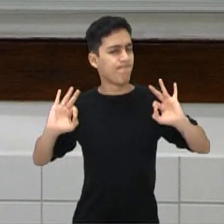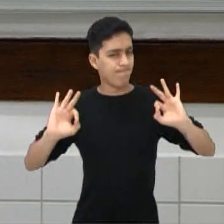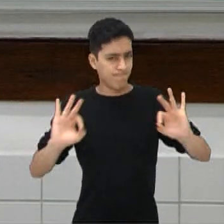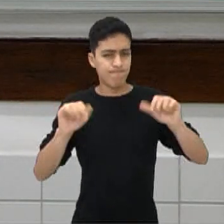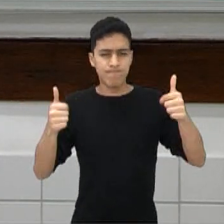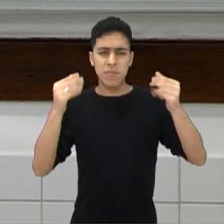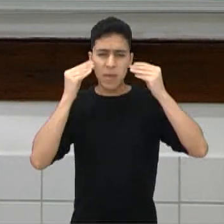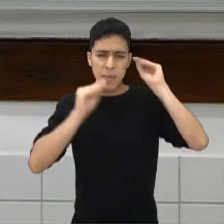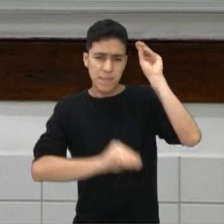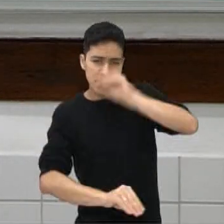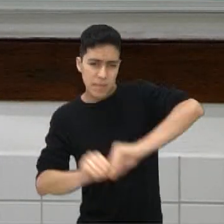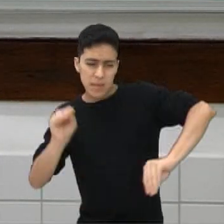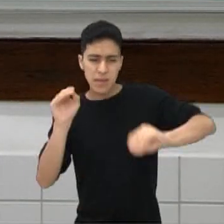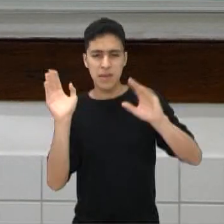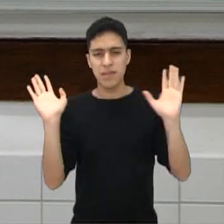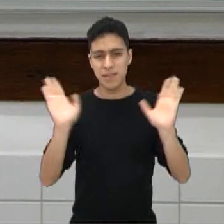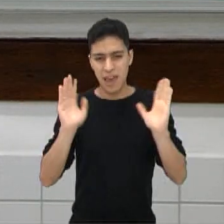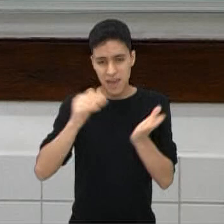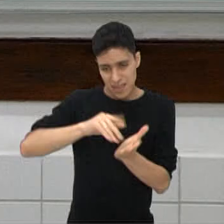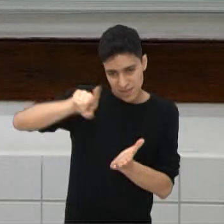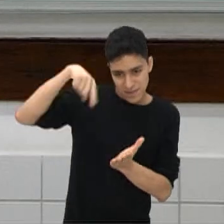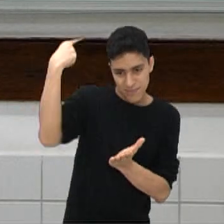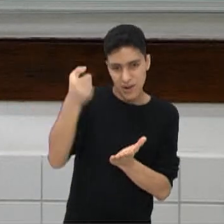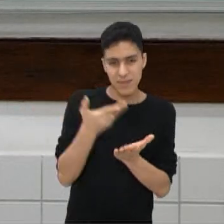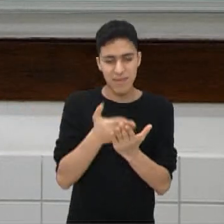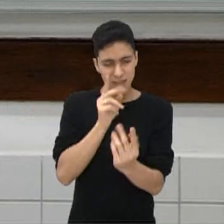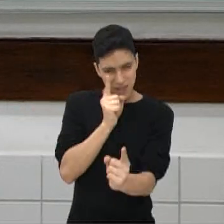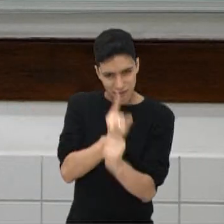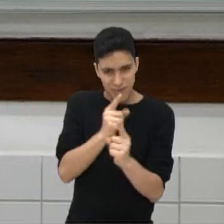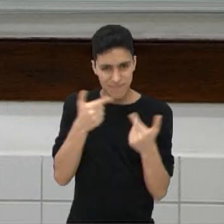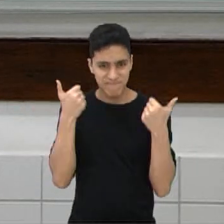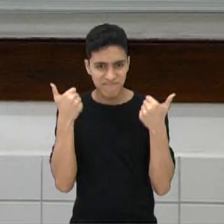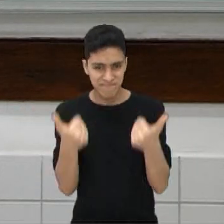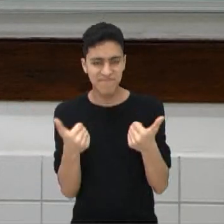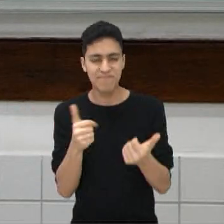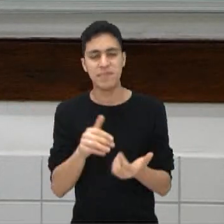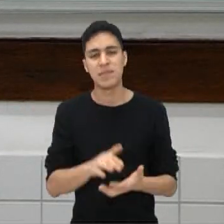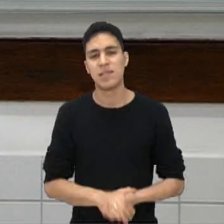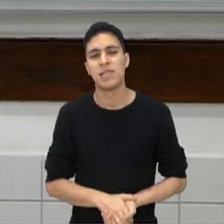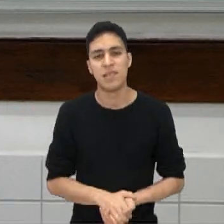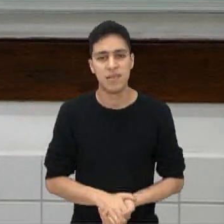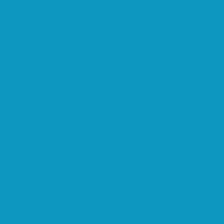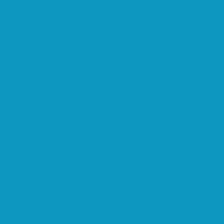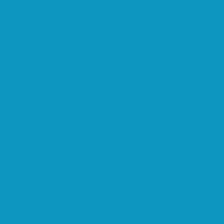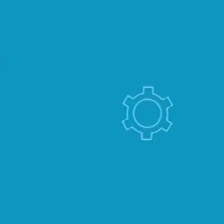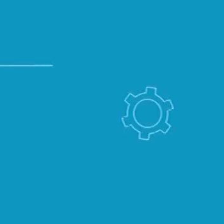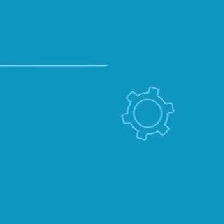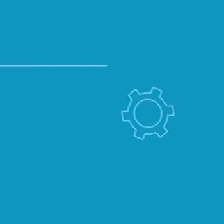Um beijo para você. A gente se vê na próxima aula, tá bom? Até mais.